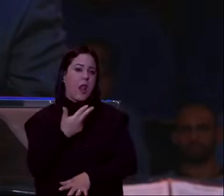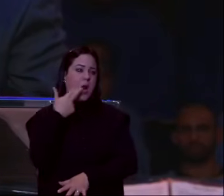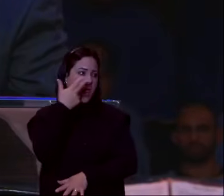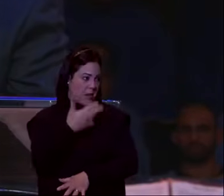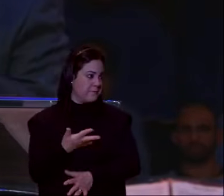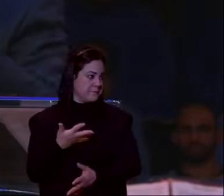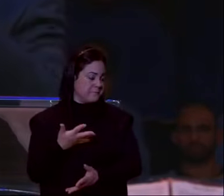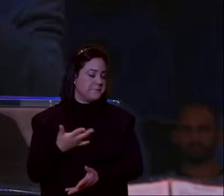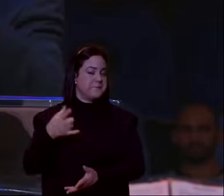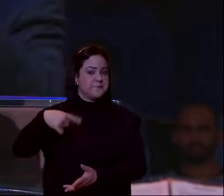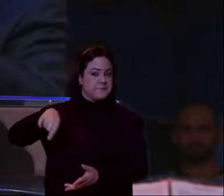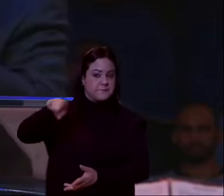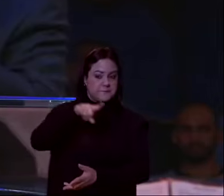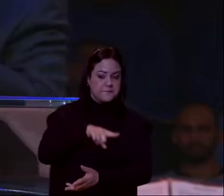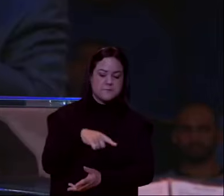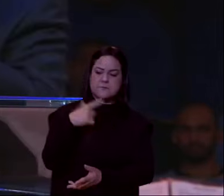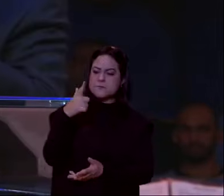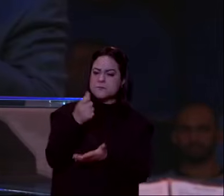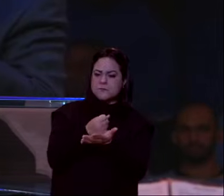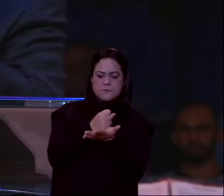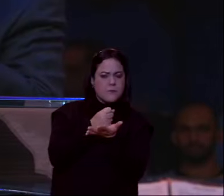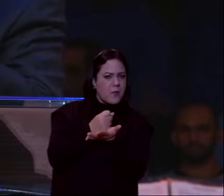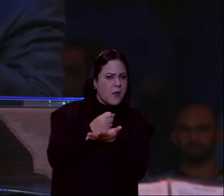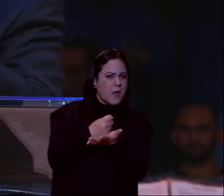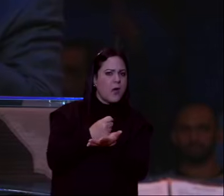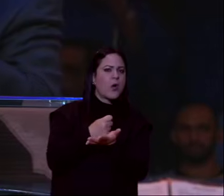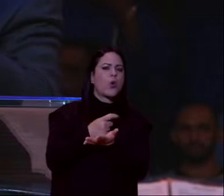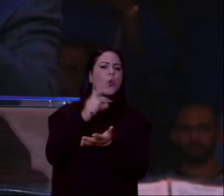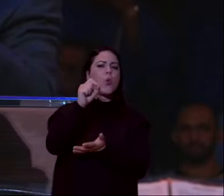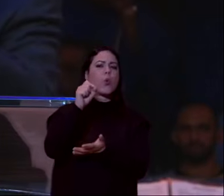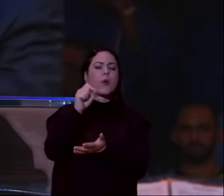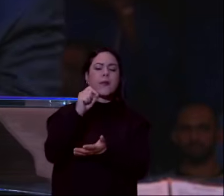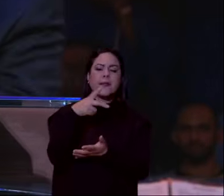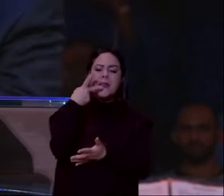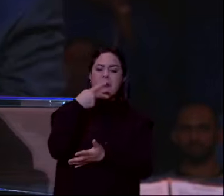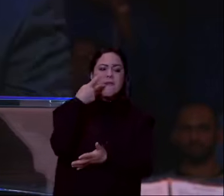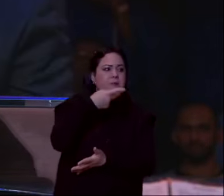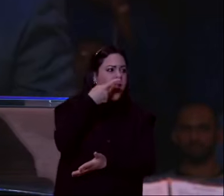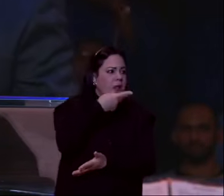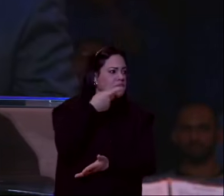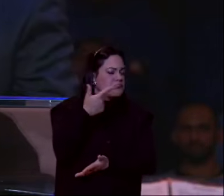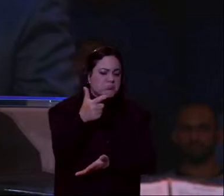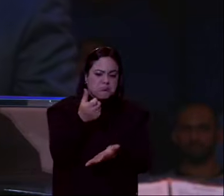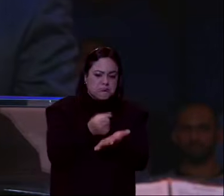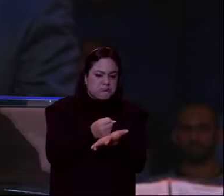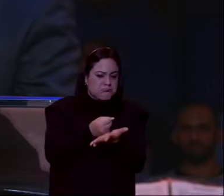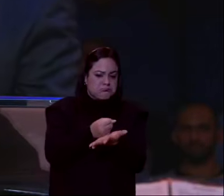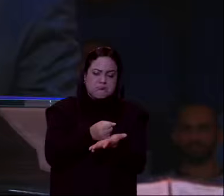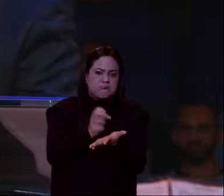E aí eles não tinham controle sobre aquilo que estavam falando.